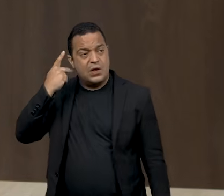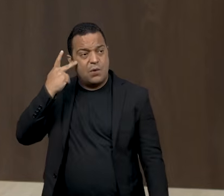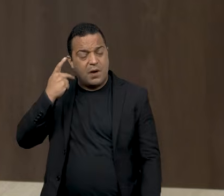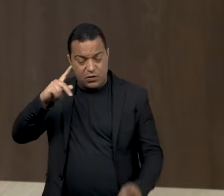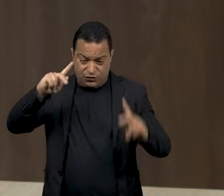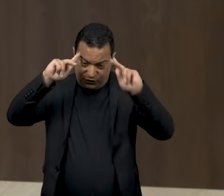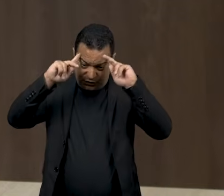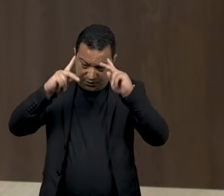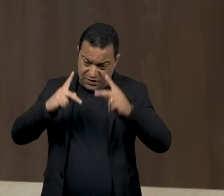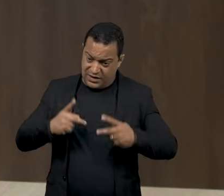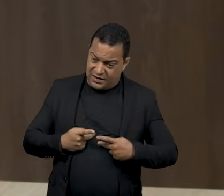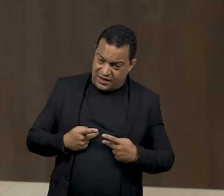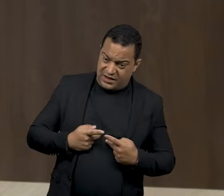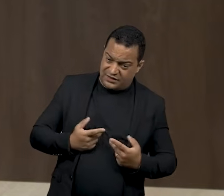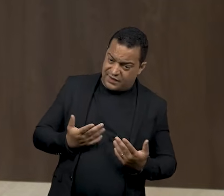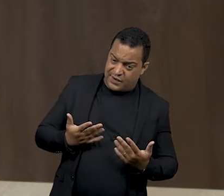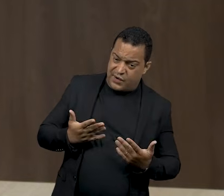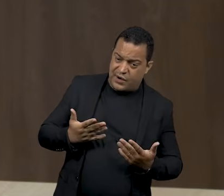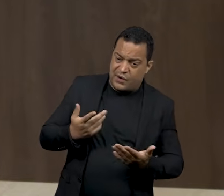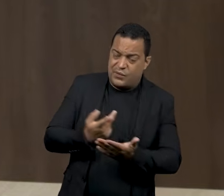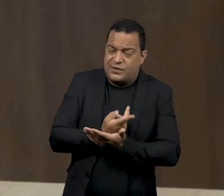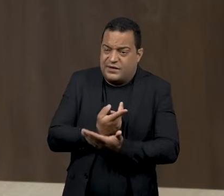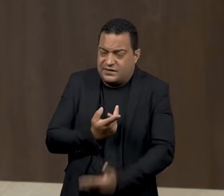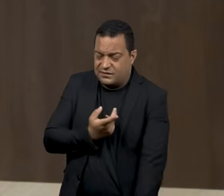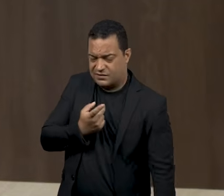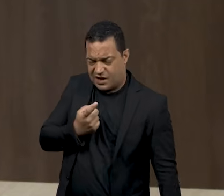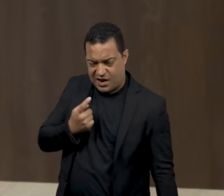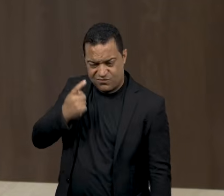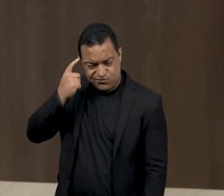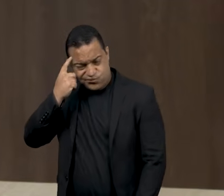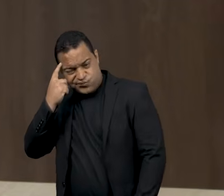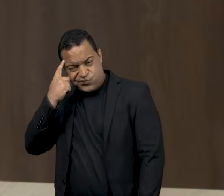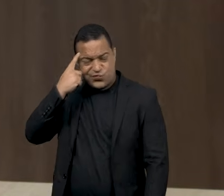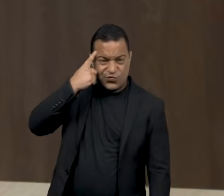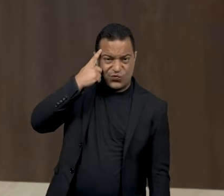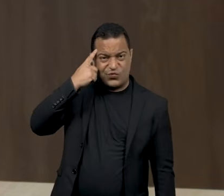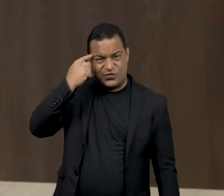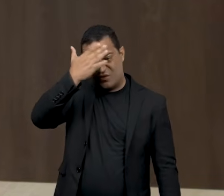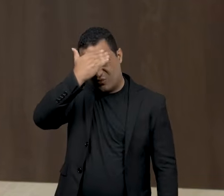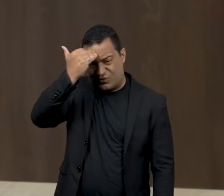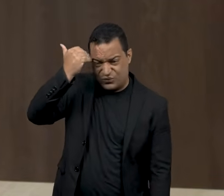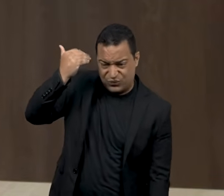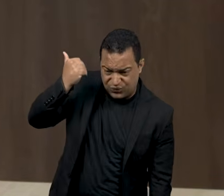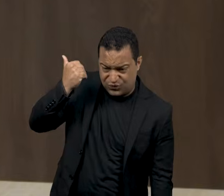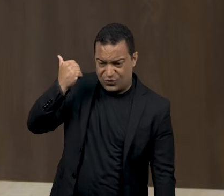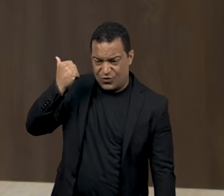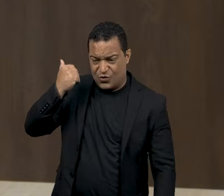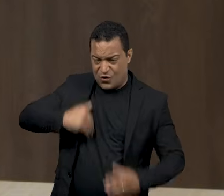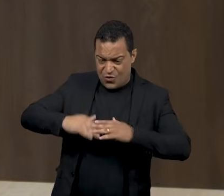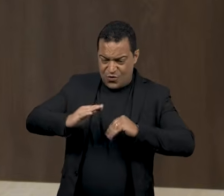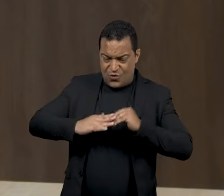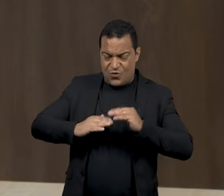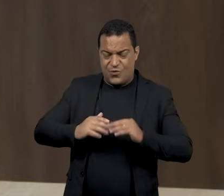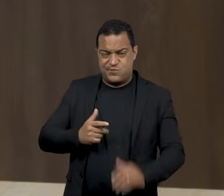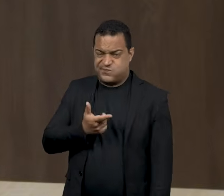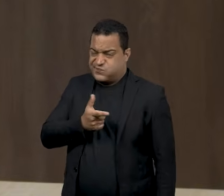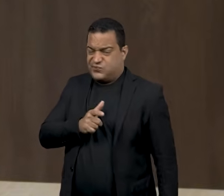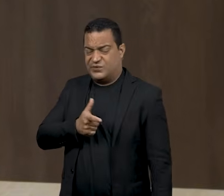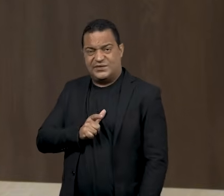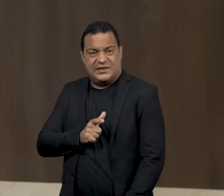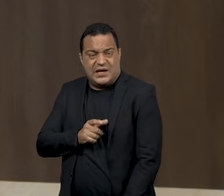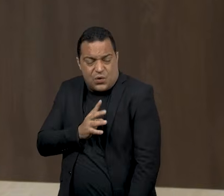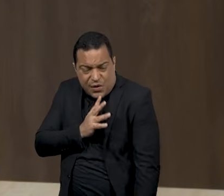é claro que todo ser humano, né, pastor João, se depara em situações, olha, eu não tenho sabedoria para isso, eu não tenho habilidade, eu não sei como agir,